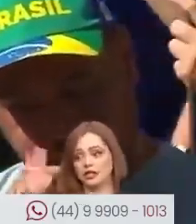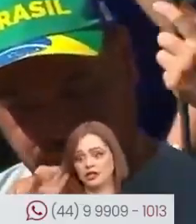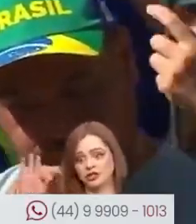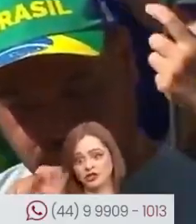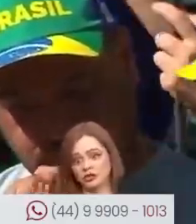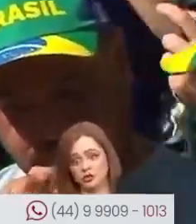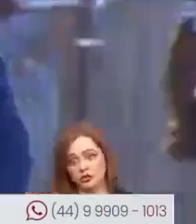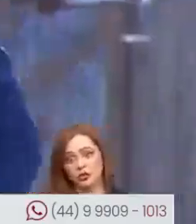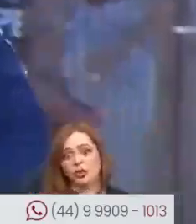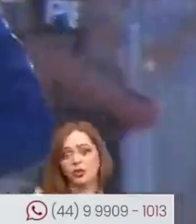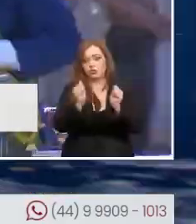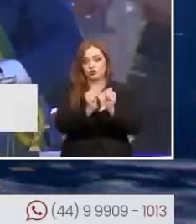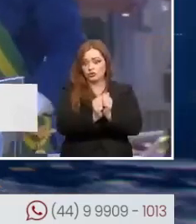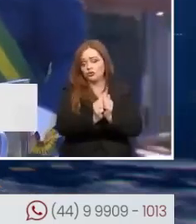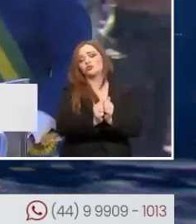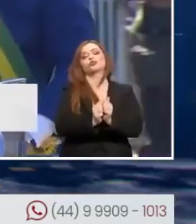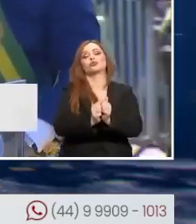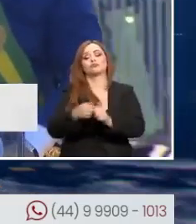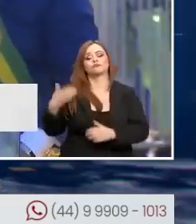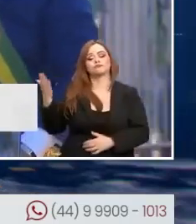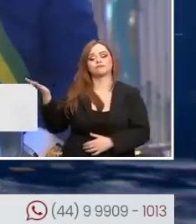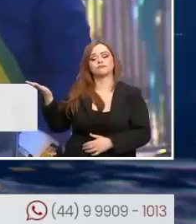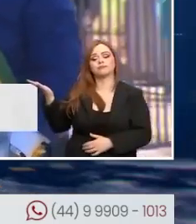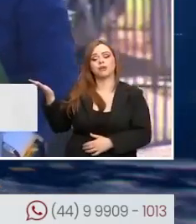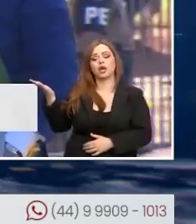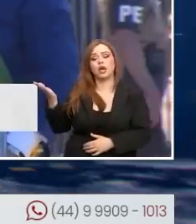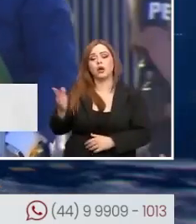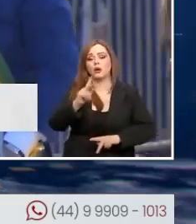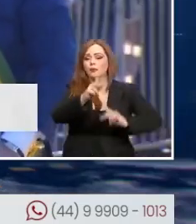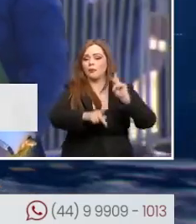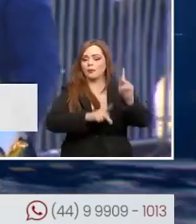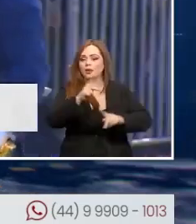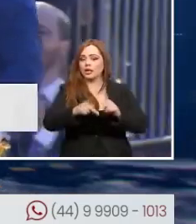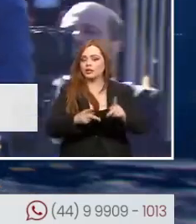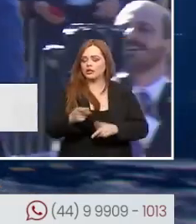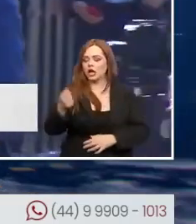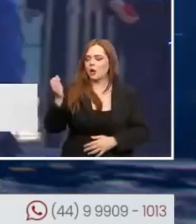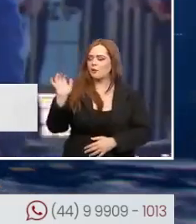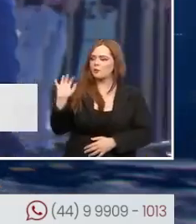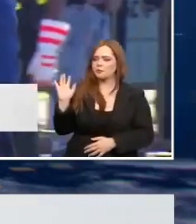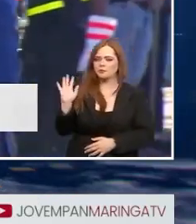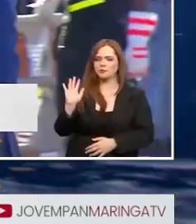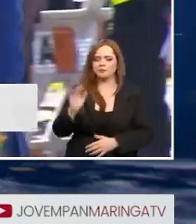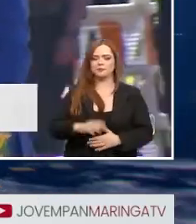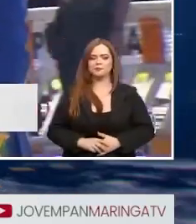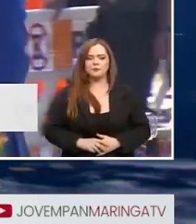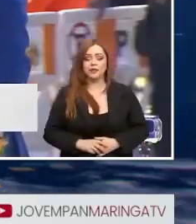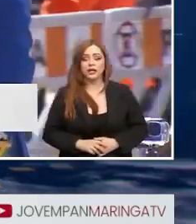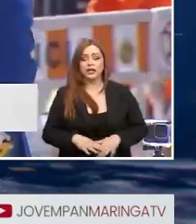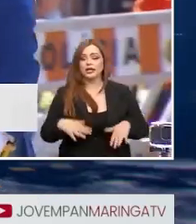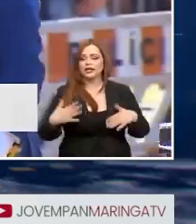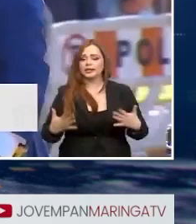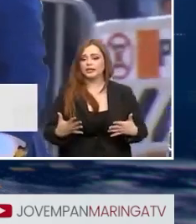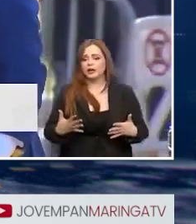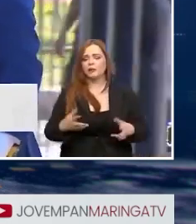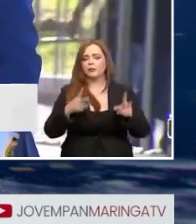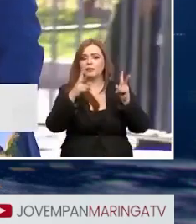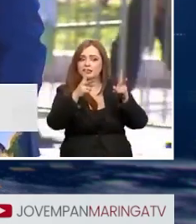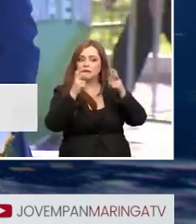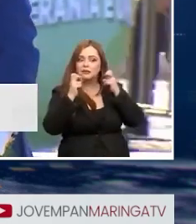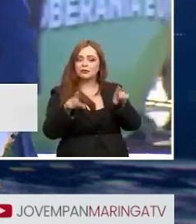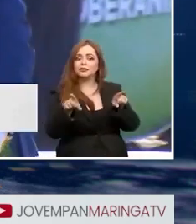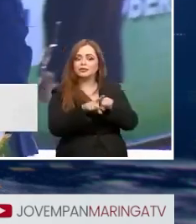contraponto justamente aos desfiles da gestão Jair Bolsonaro. O contraponto foi feito, me parece que bastante óbvio